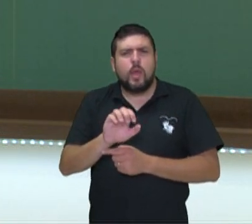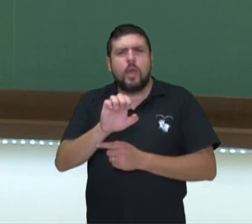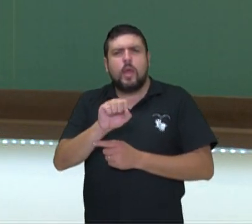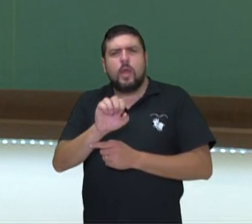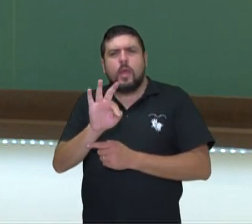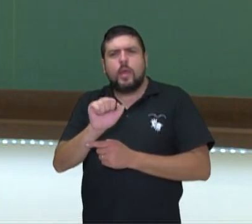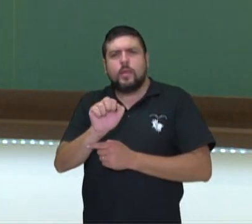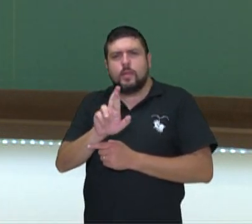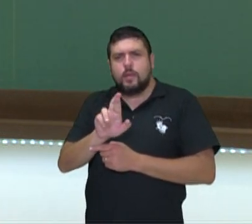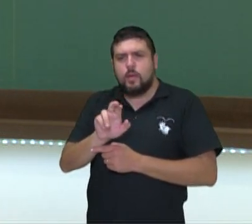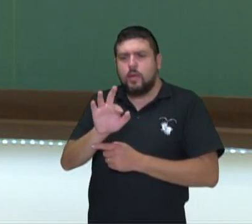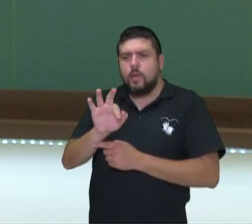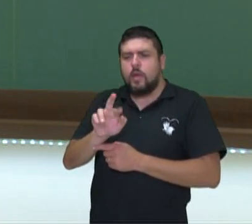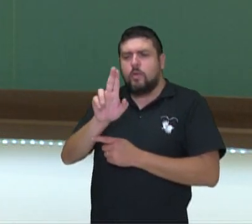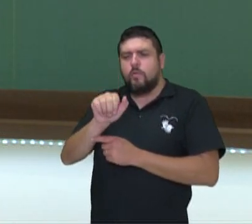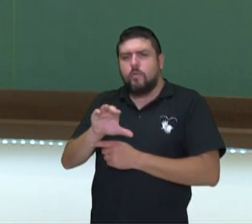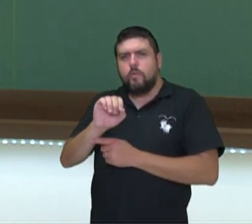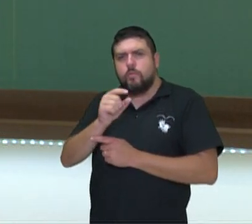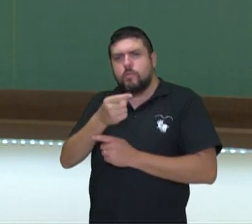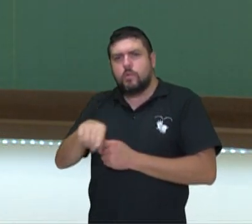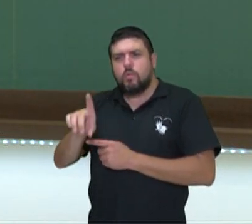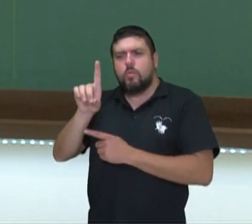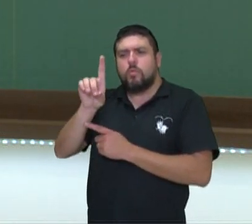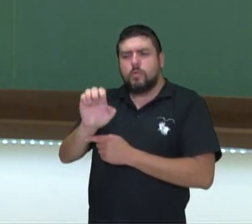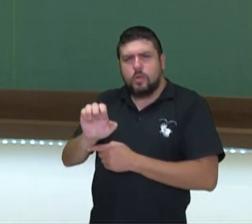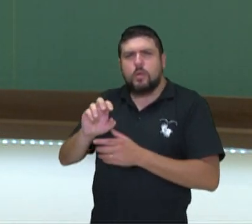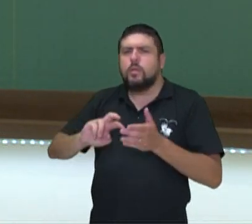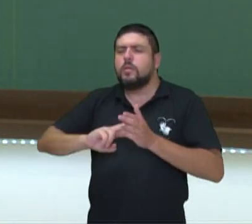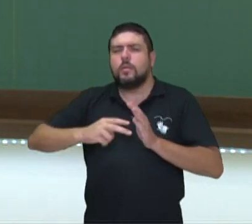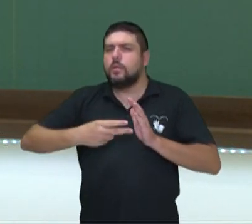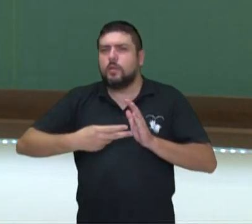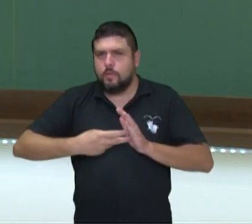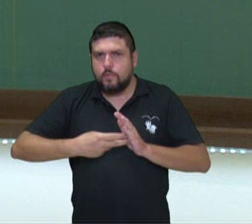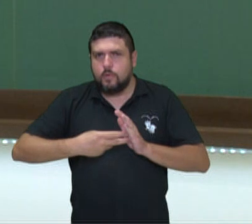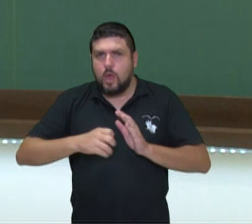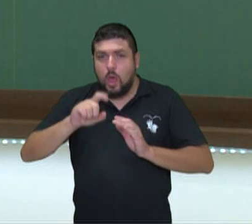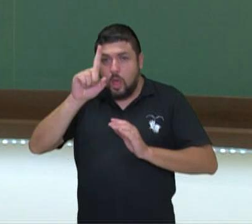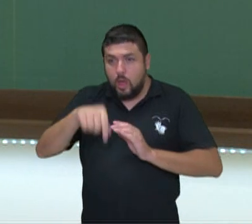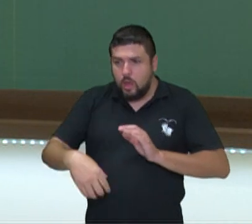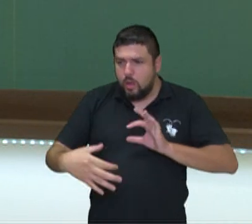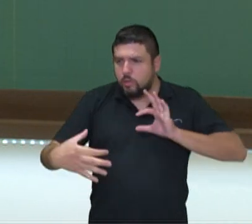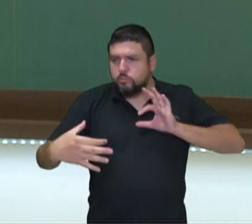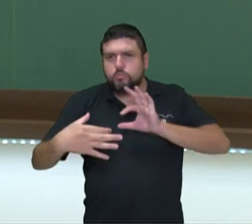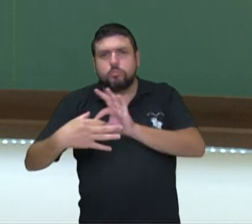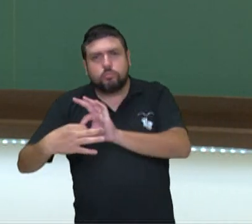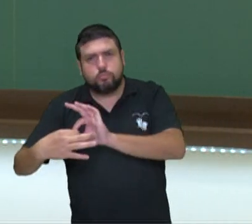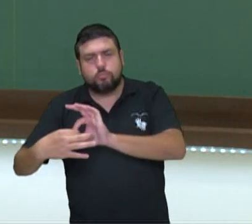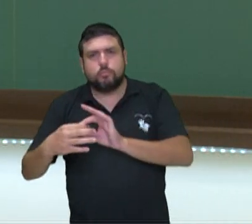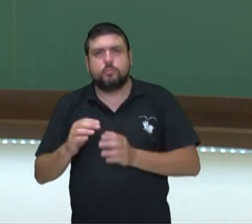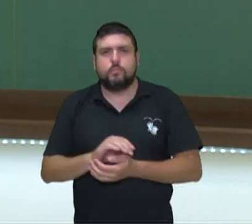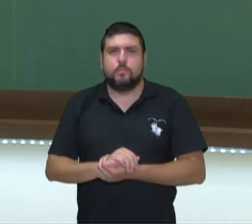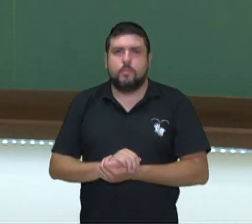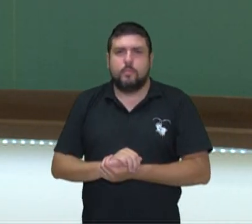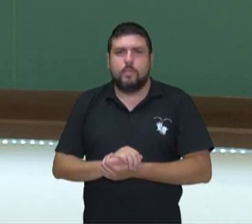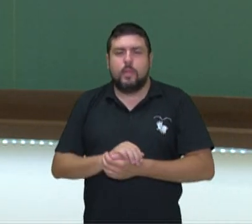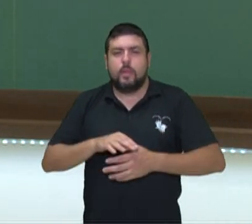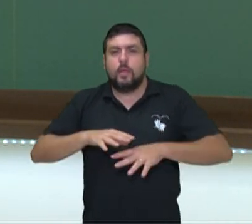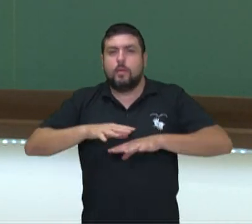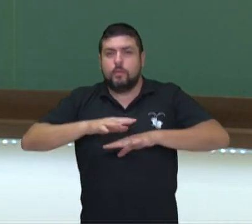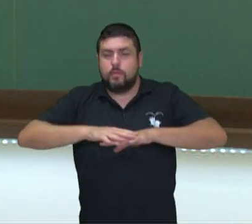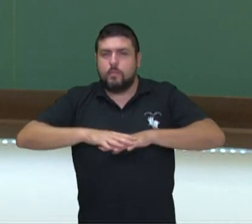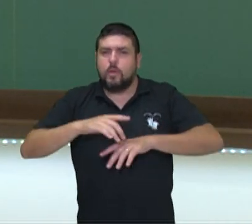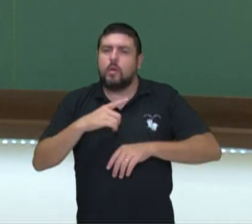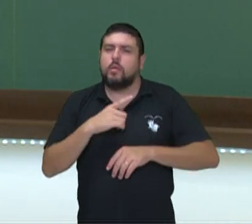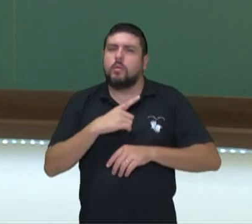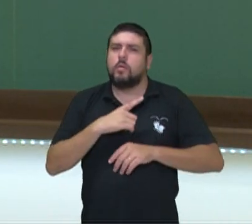significa? Estar em função de significa aquela dependência das coisas, né? Na matemática, nós temos a